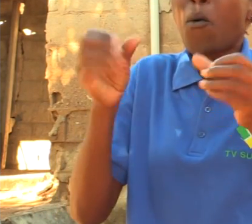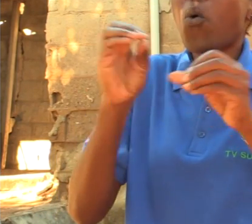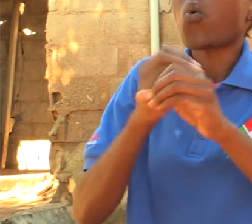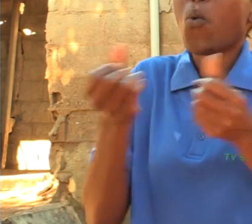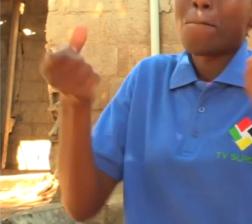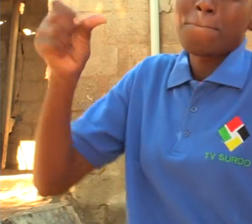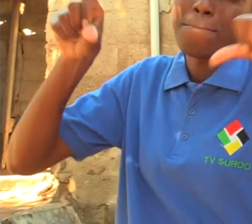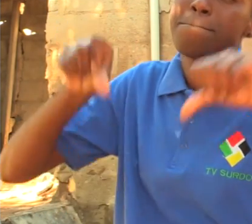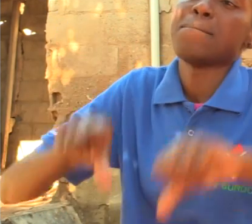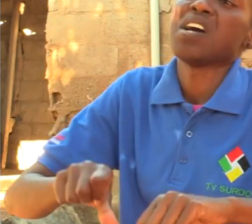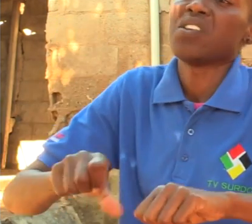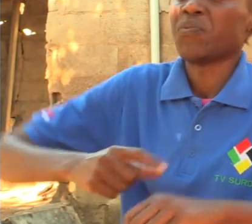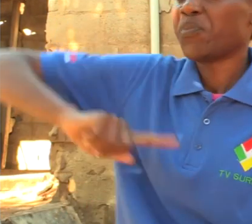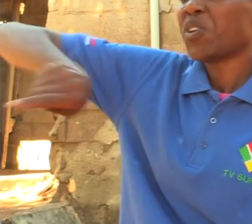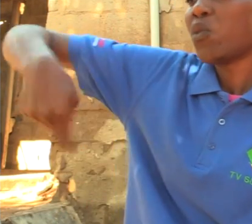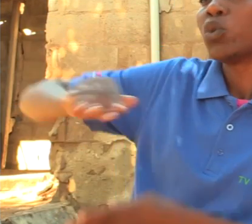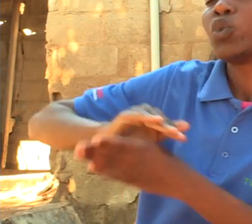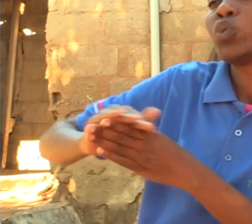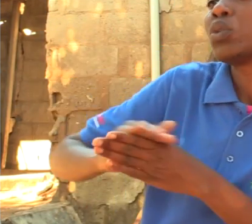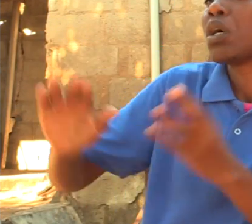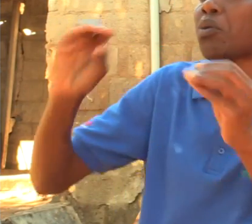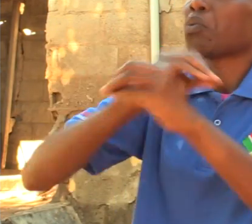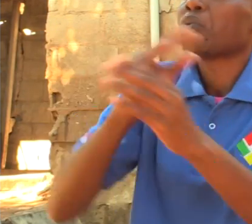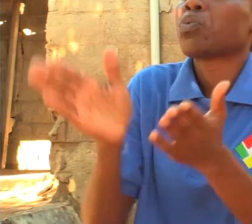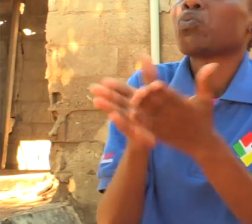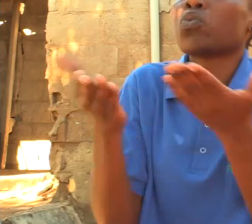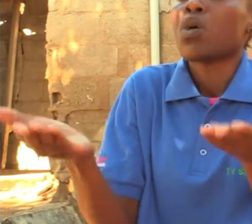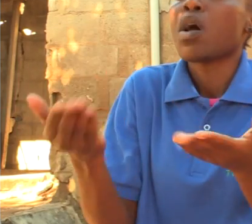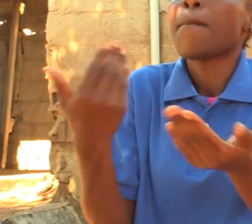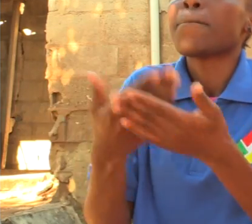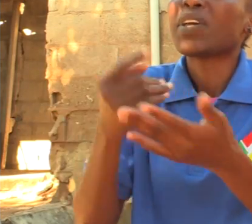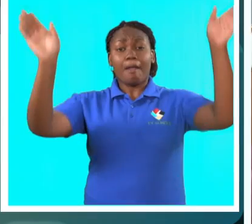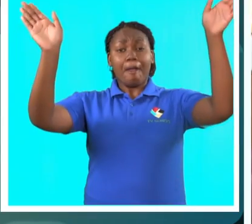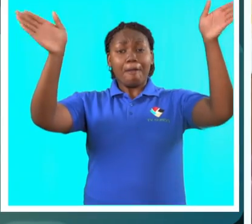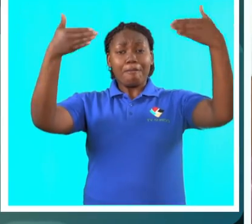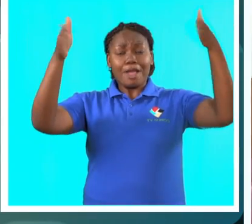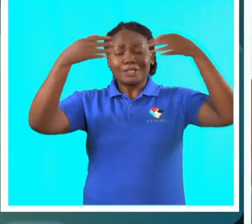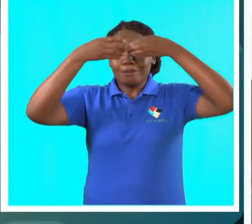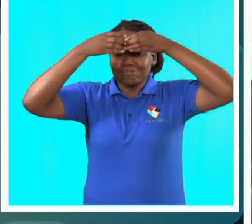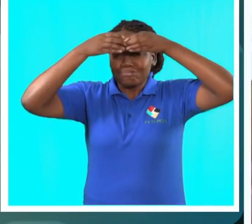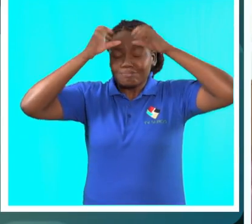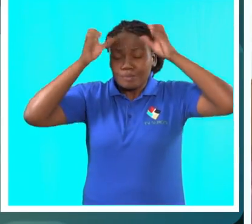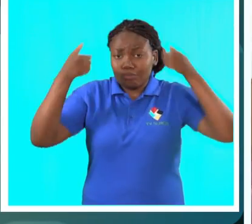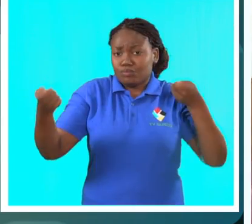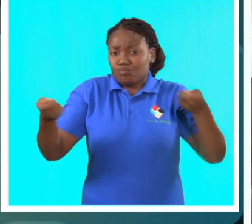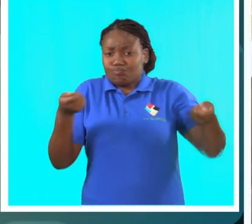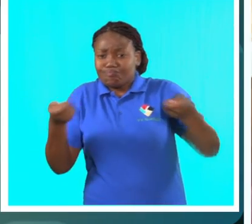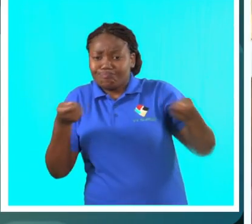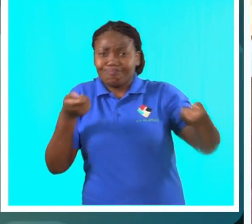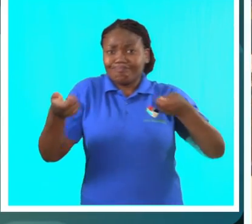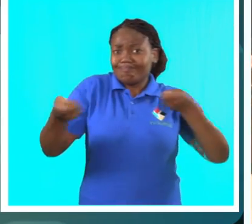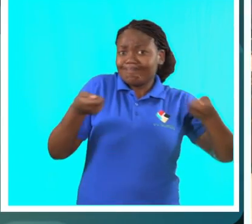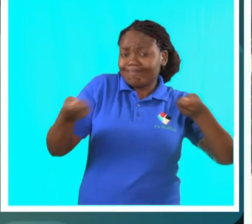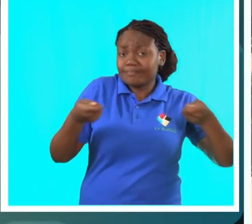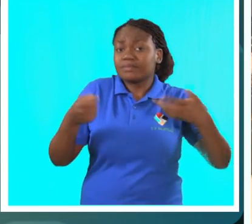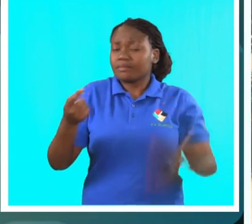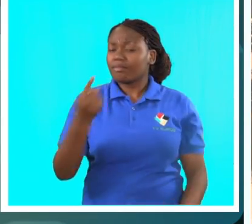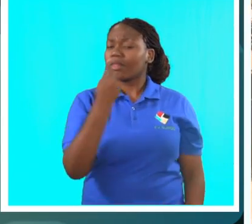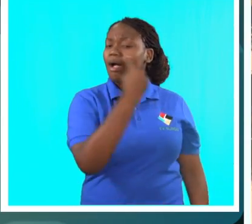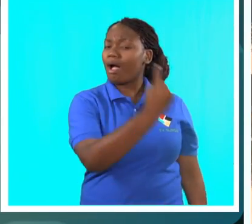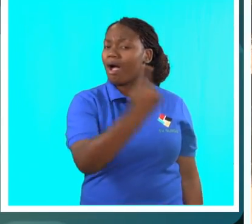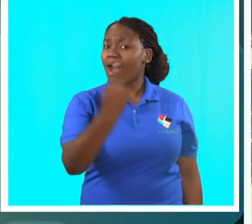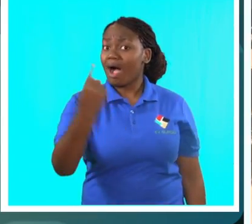acabamos não usando porque é um perigo para cada bilhete os TPM cobram